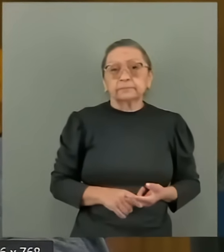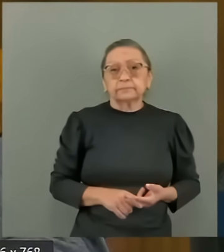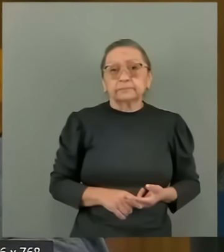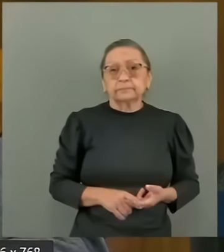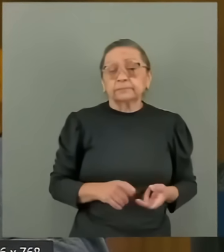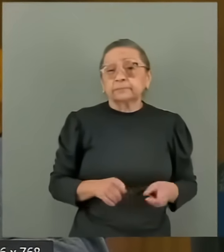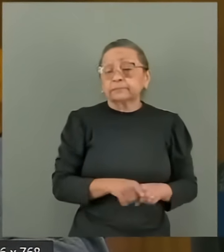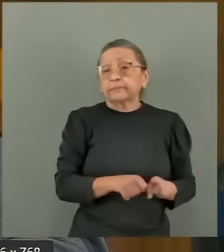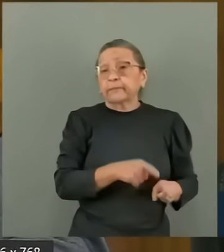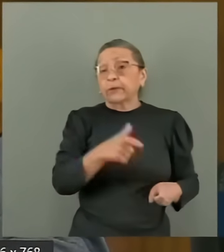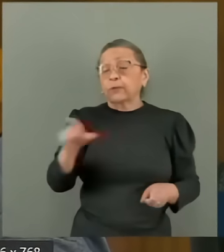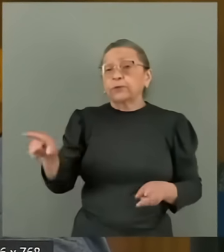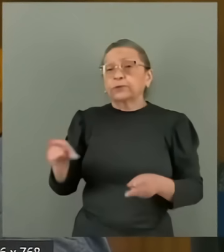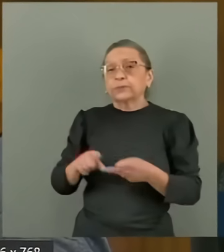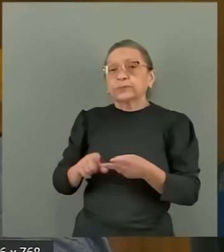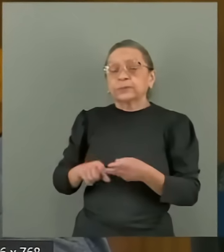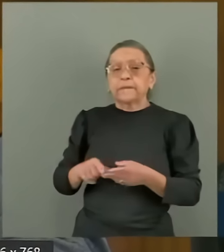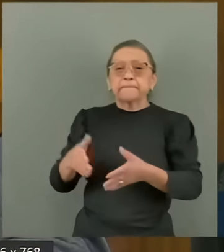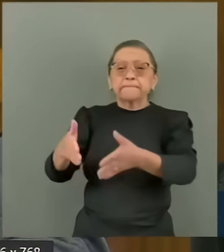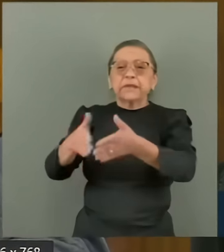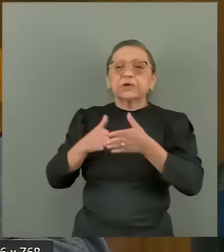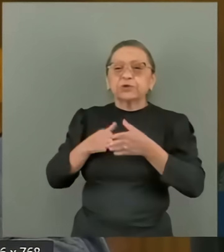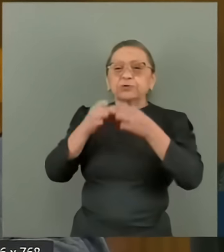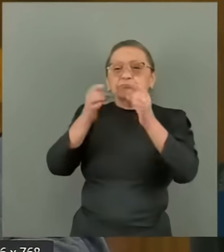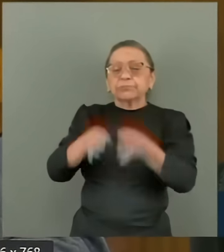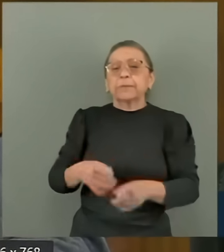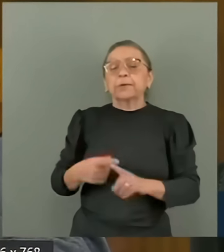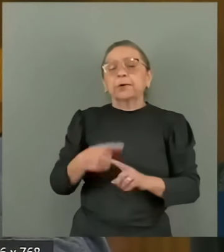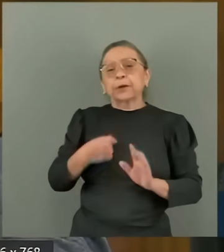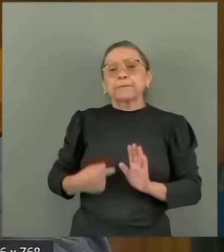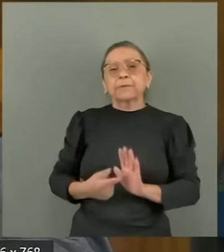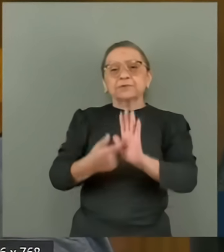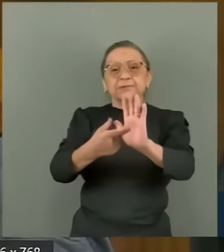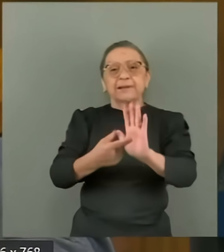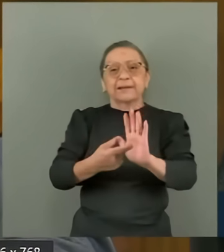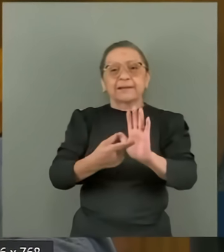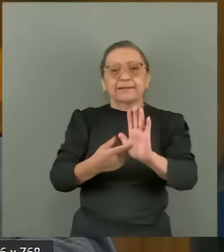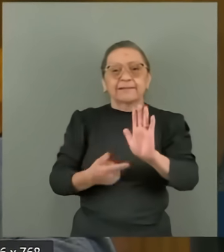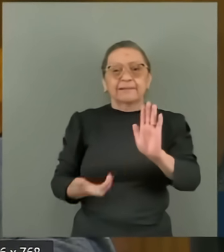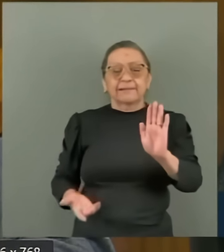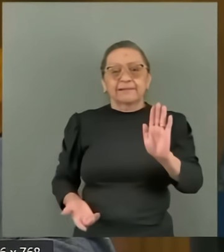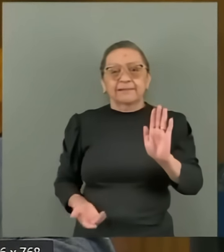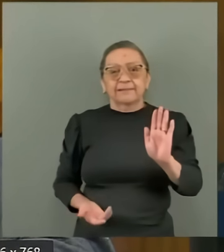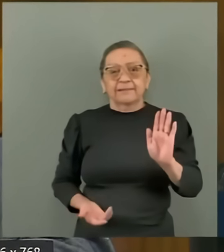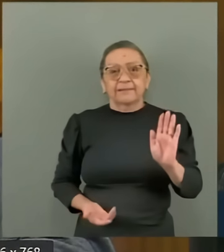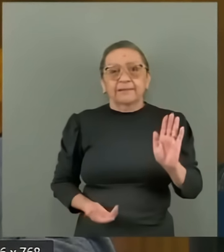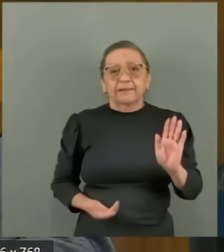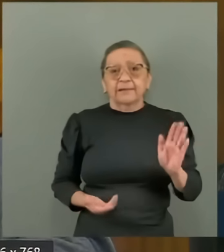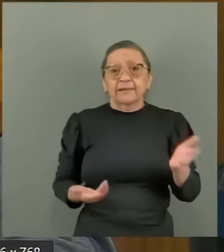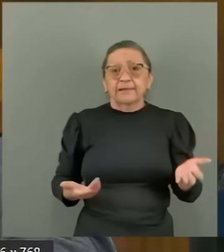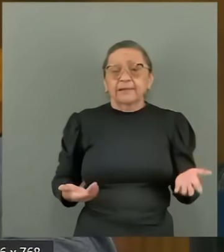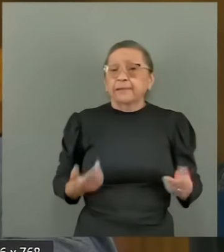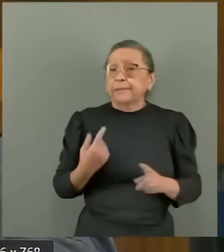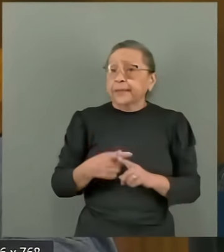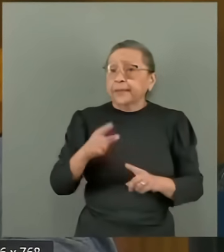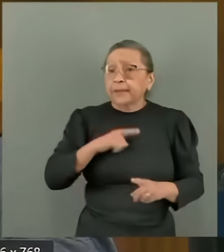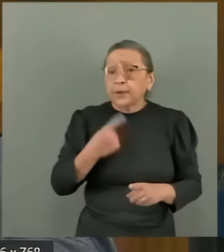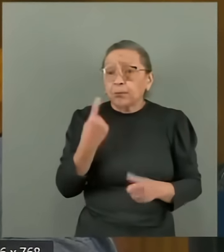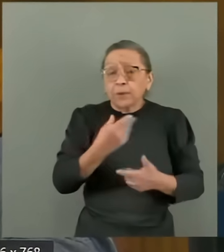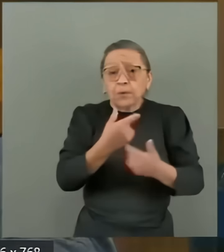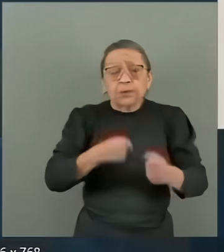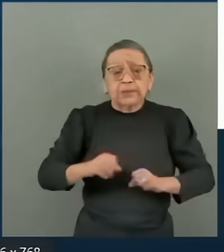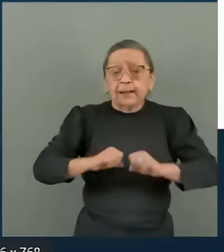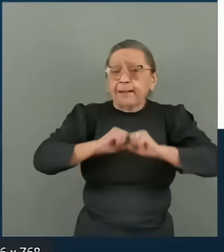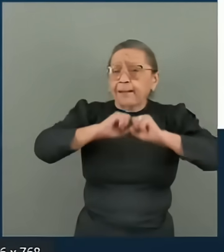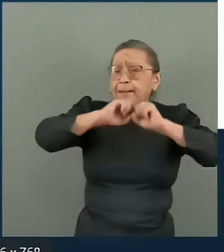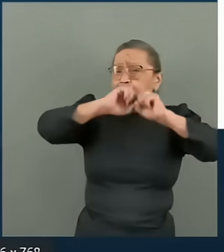dos pedidos de exclusão. Por que eu quero mostrar isso aos senhores aqui? Há uma questão clara que é a